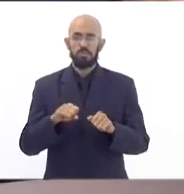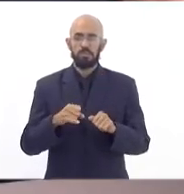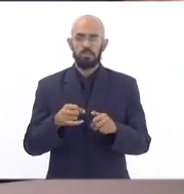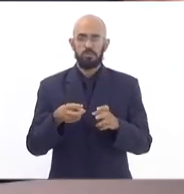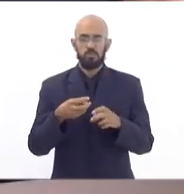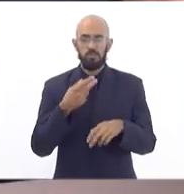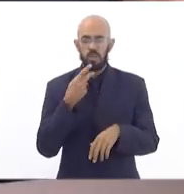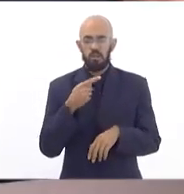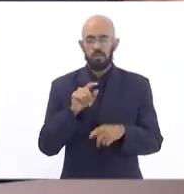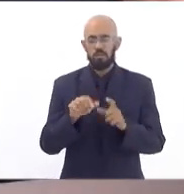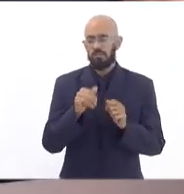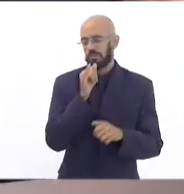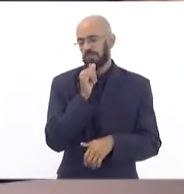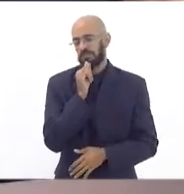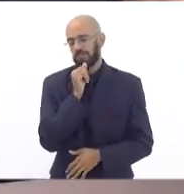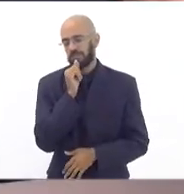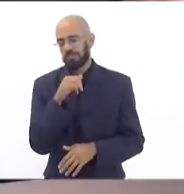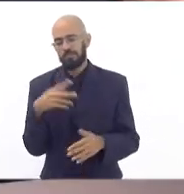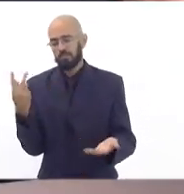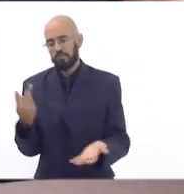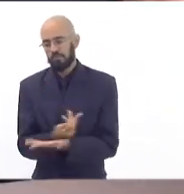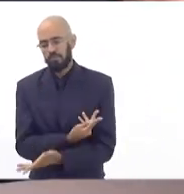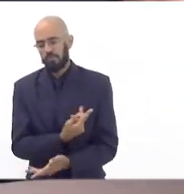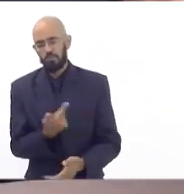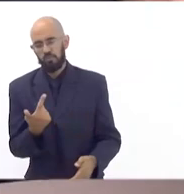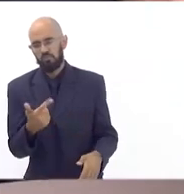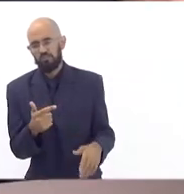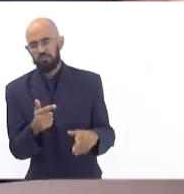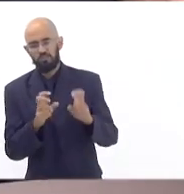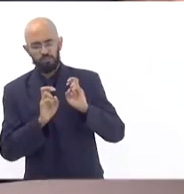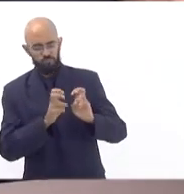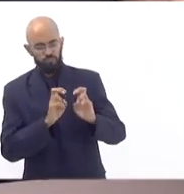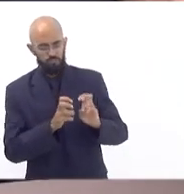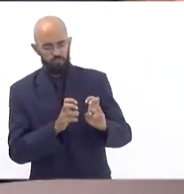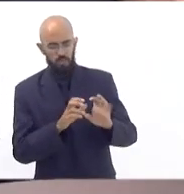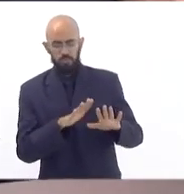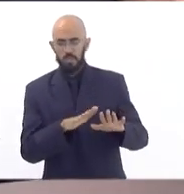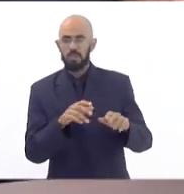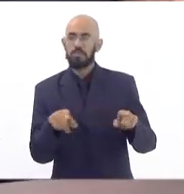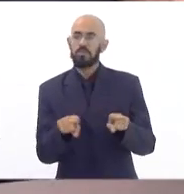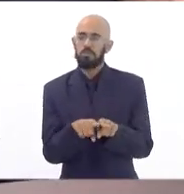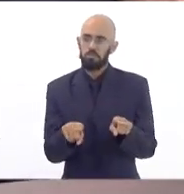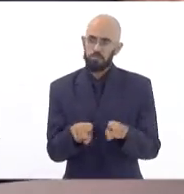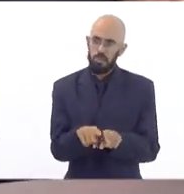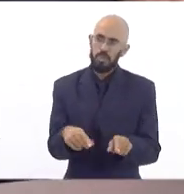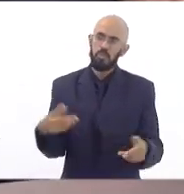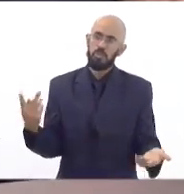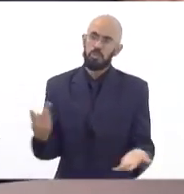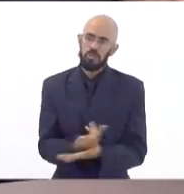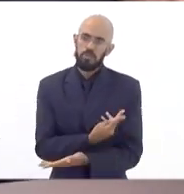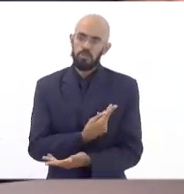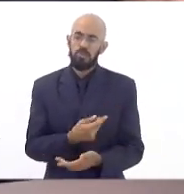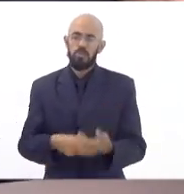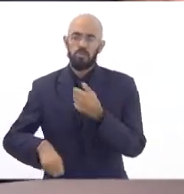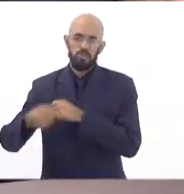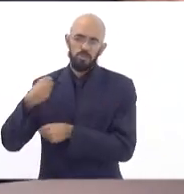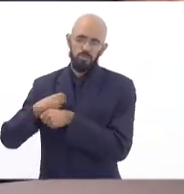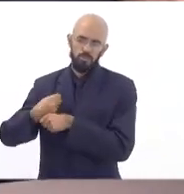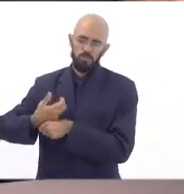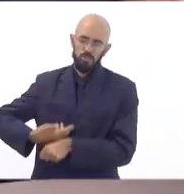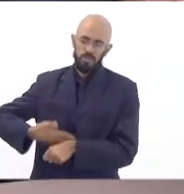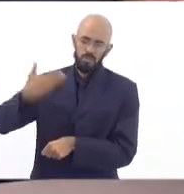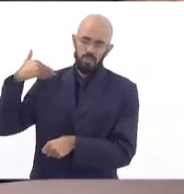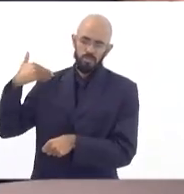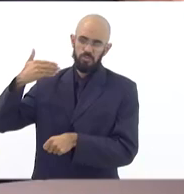ano aí determinado evento não foi lançado em linha férrea Ok mas se eu for também ocorreu dentro desse dessa natureza em anos anteriores hoje